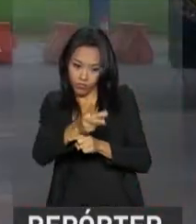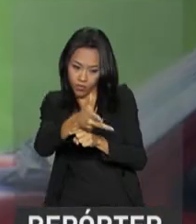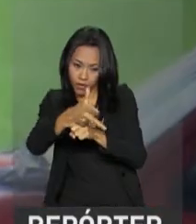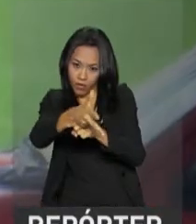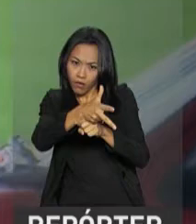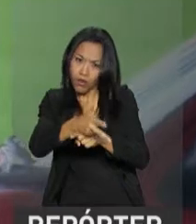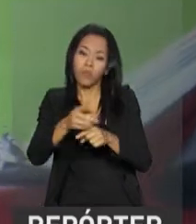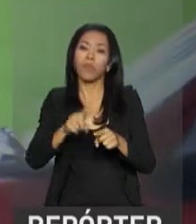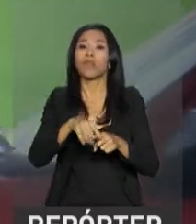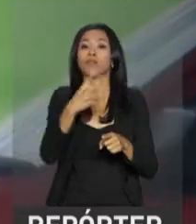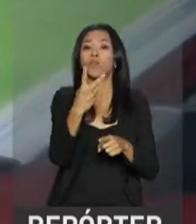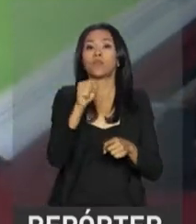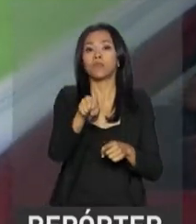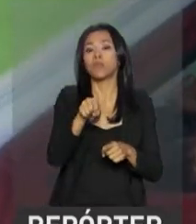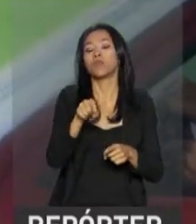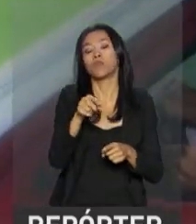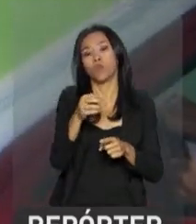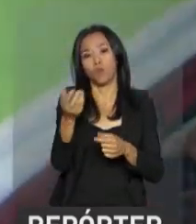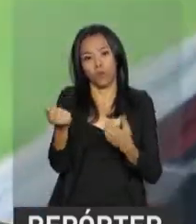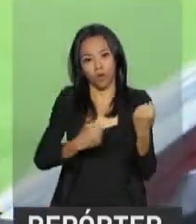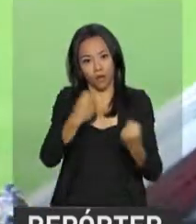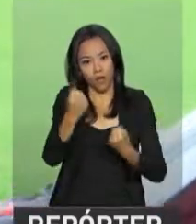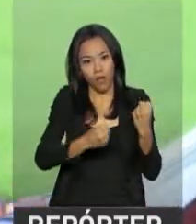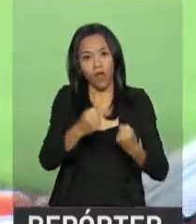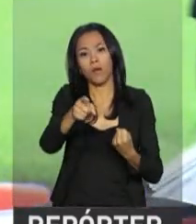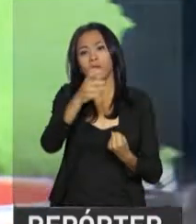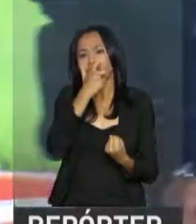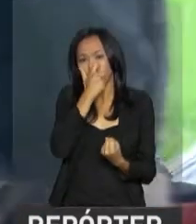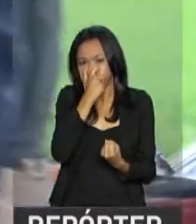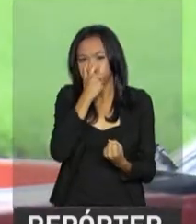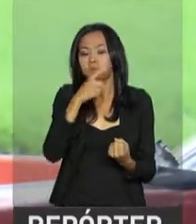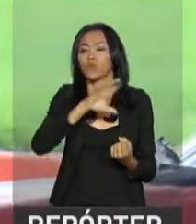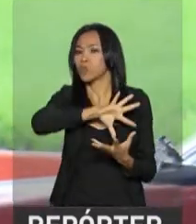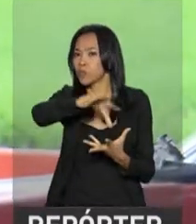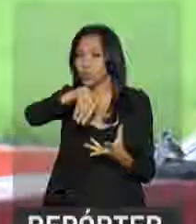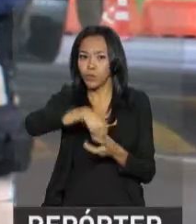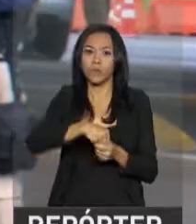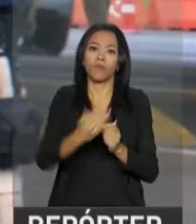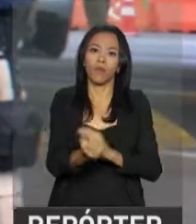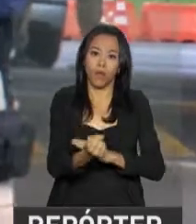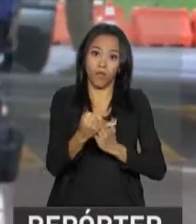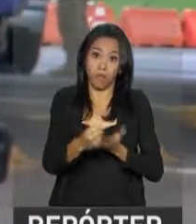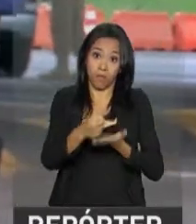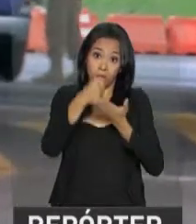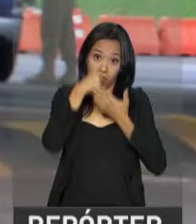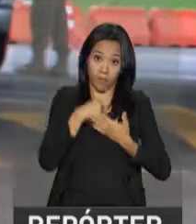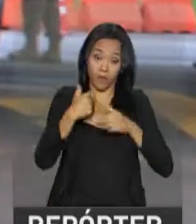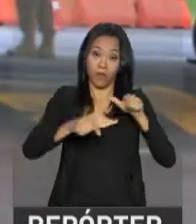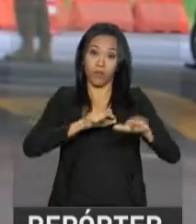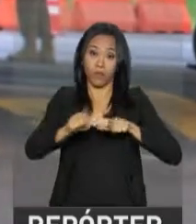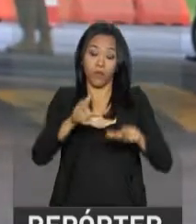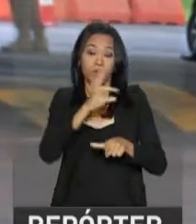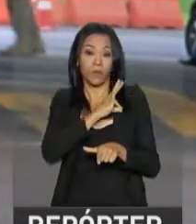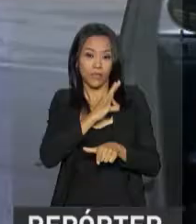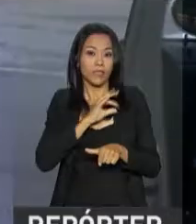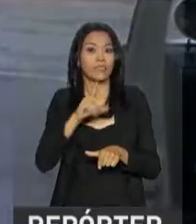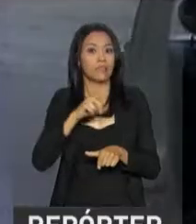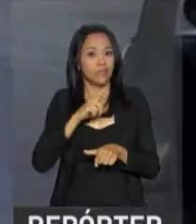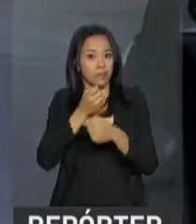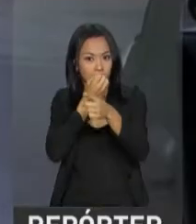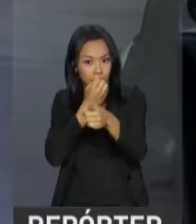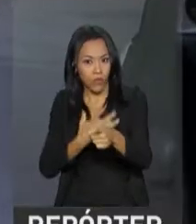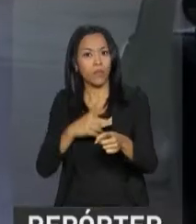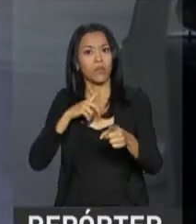em 1690 bafômetros vão dar suporte ao trabalho da polícia ea operação produz resultados